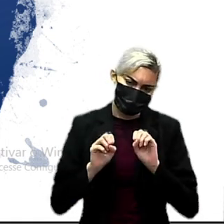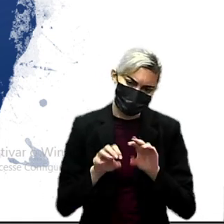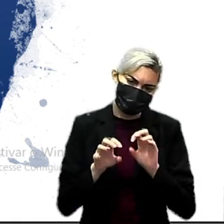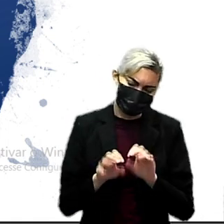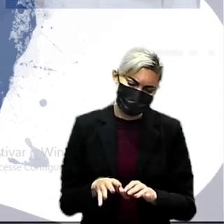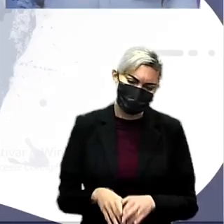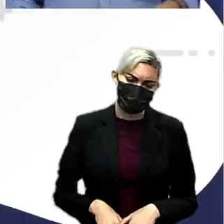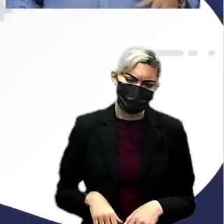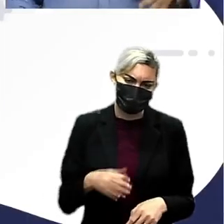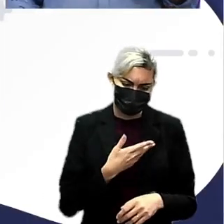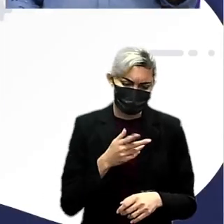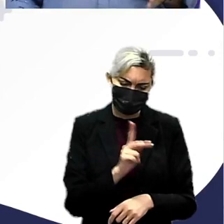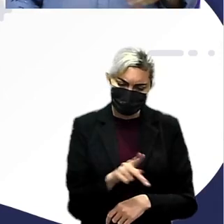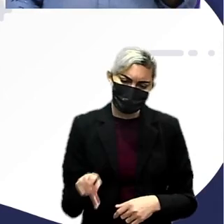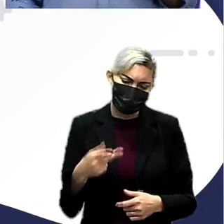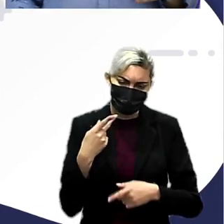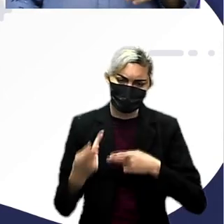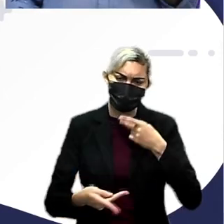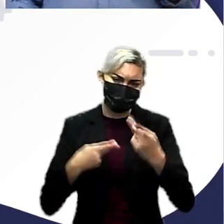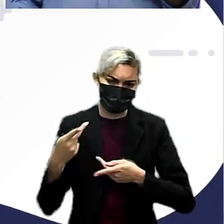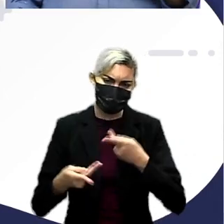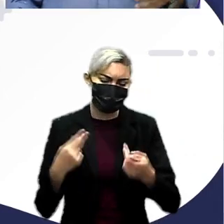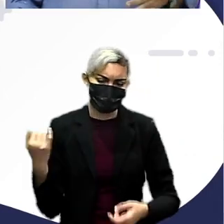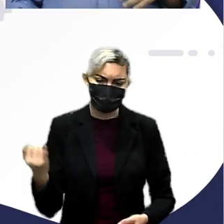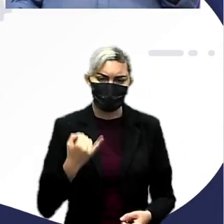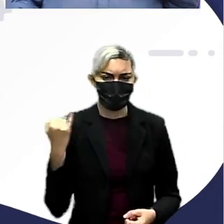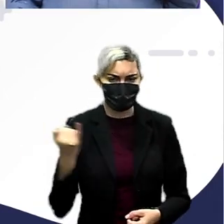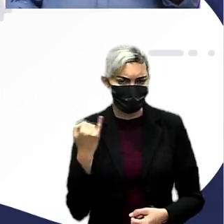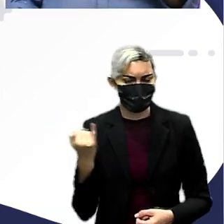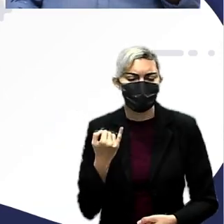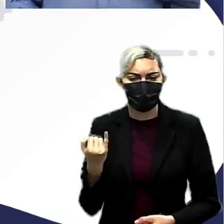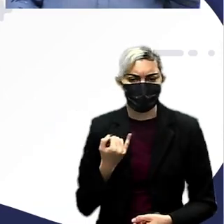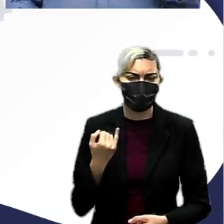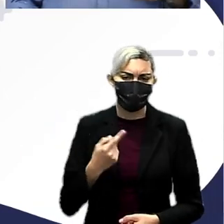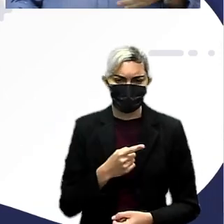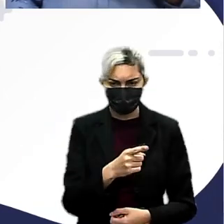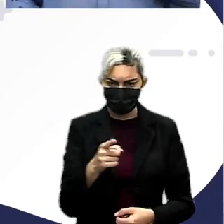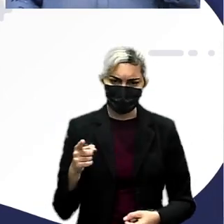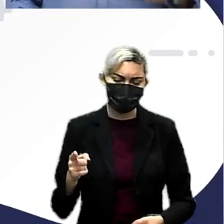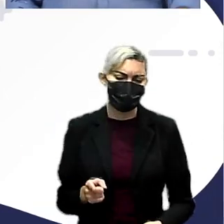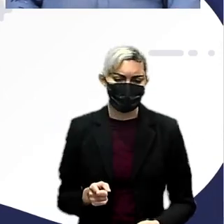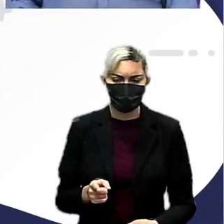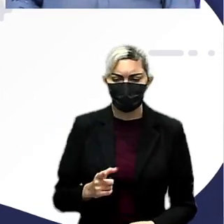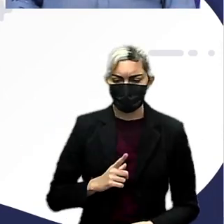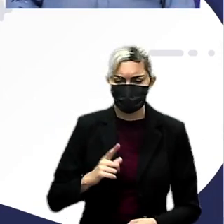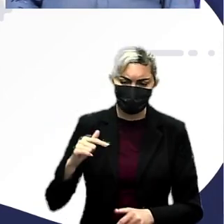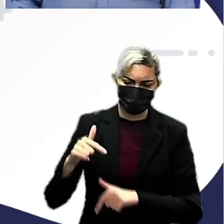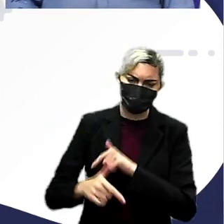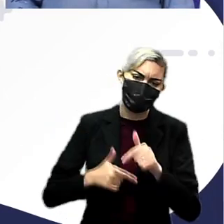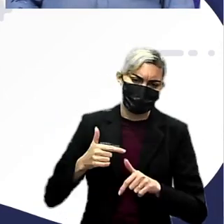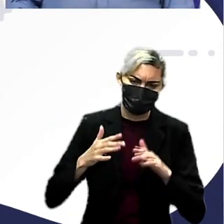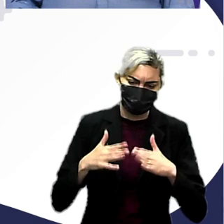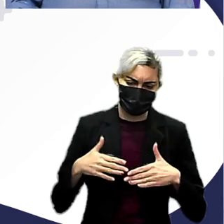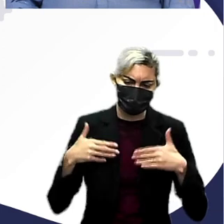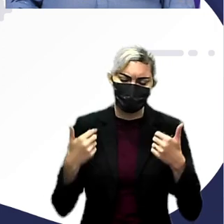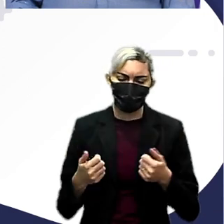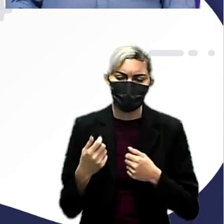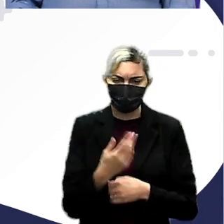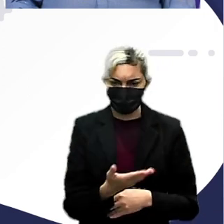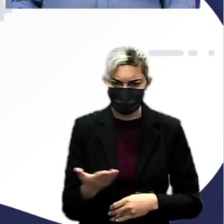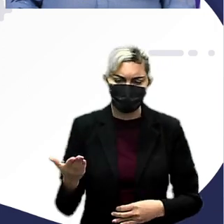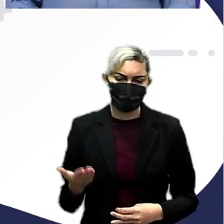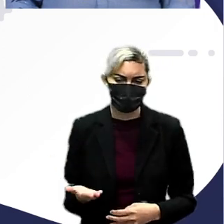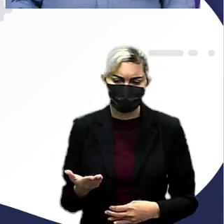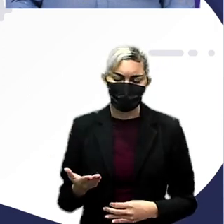colegas professores, falando a respeito da importância, não é, de você trabalhar melhor as